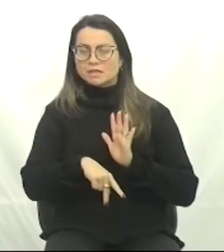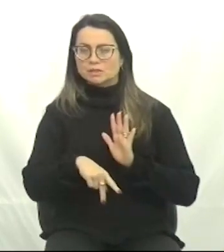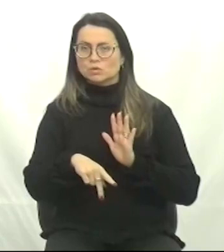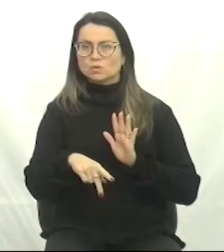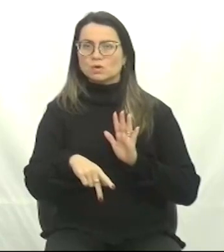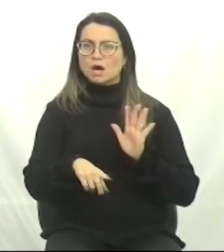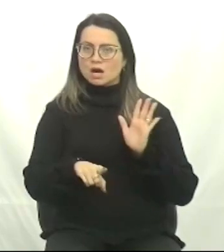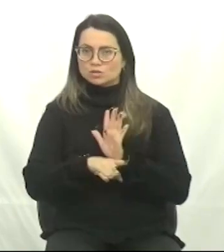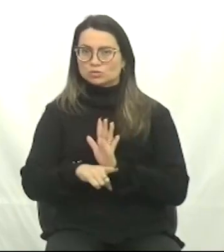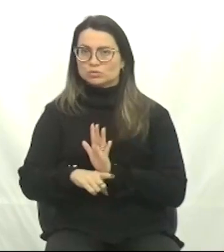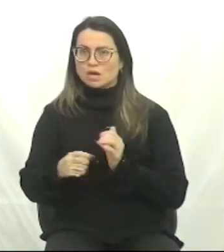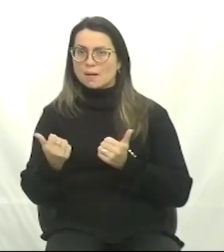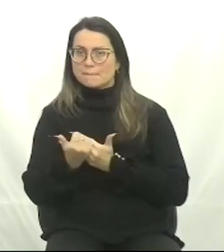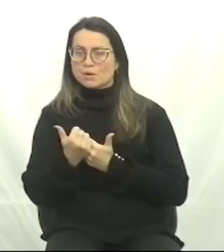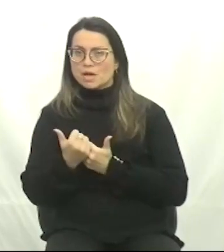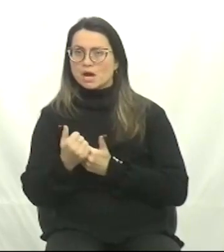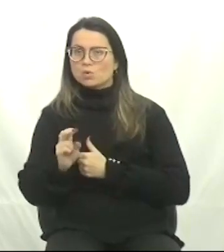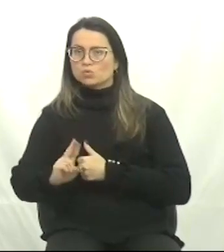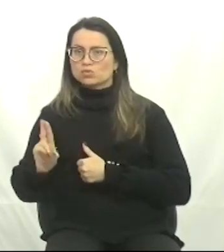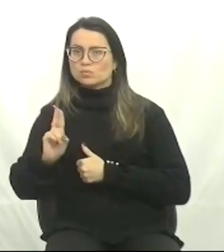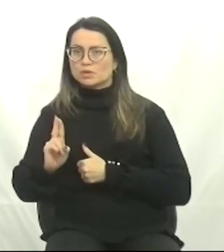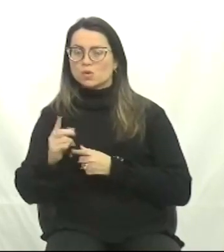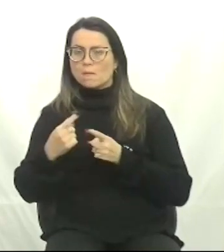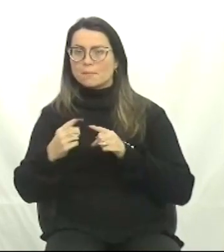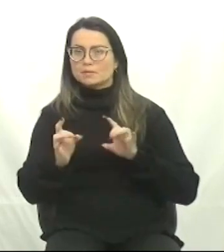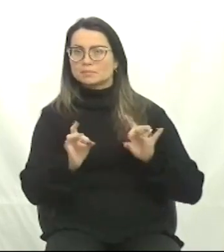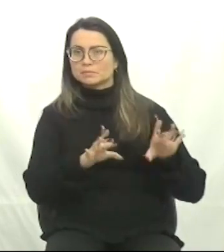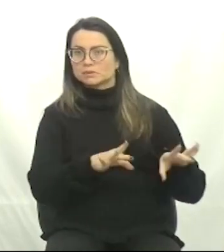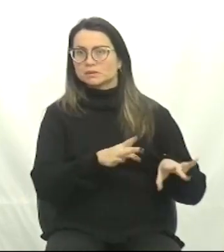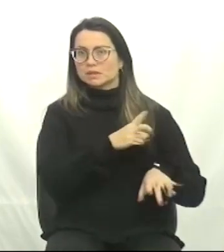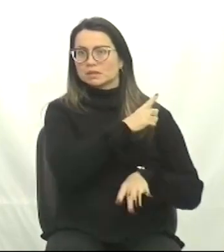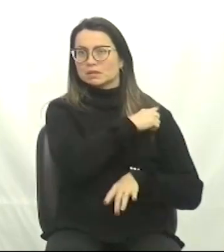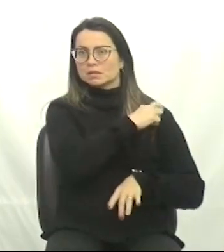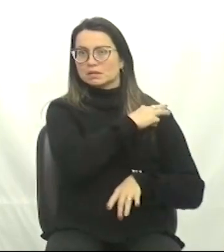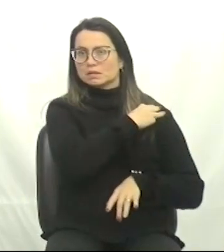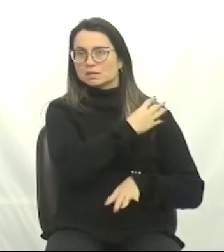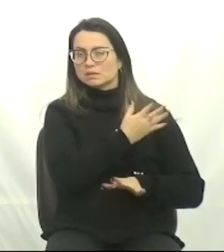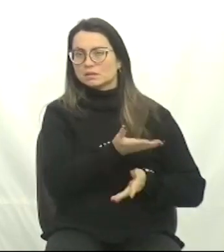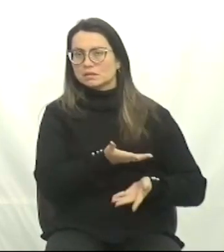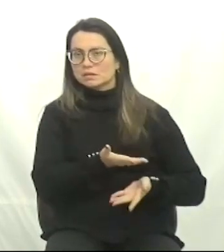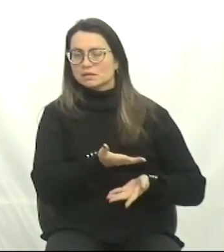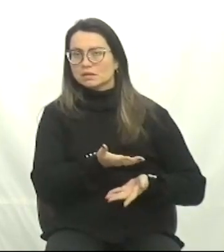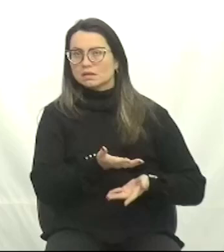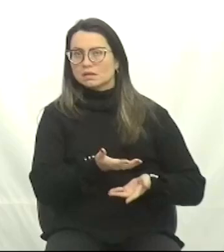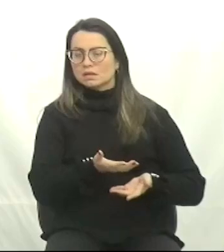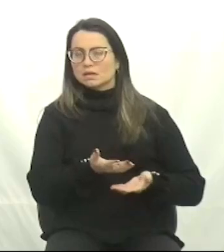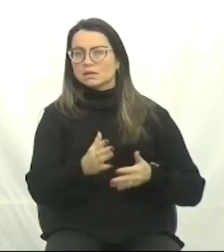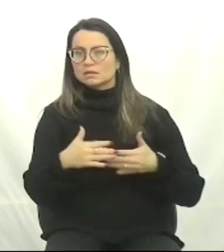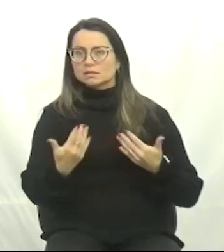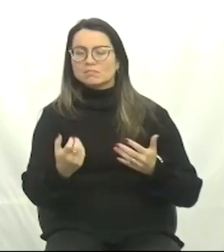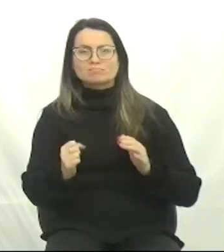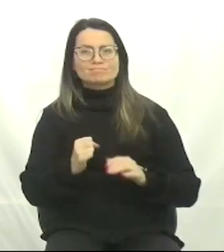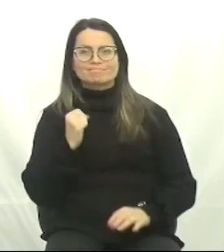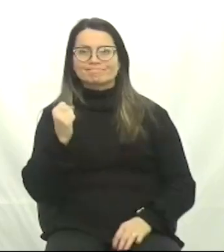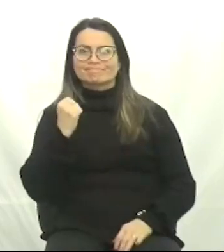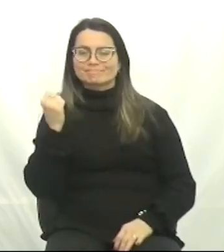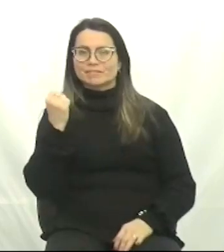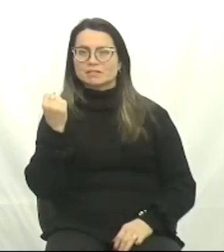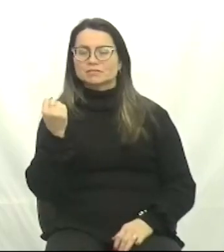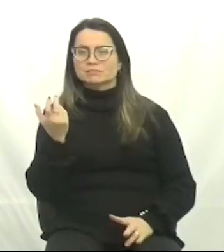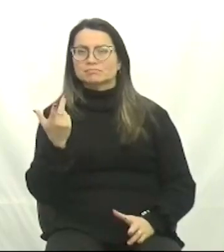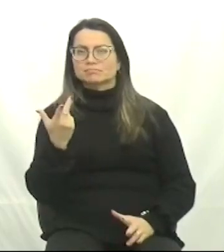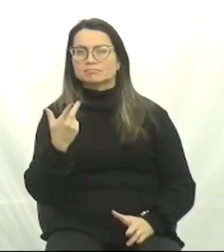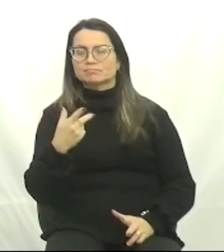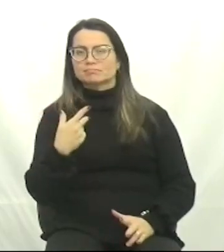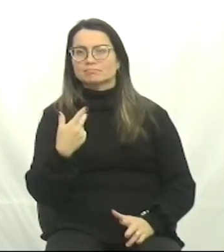superior em desfavor da aplicação dos recursos e atenção do Estado ao ensino médio. Isso é o que tem de mais grave lá no parecer do Tribunal de